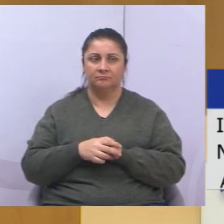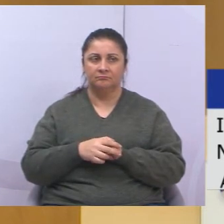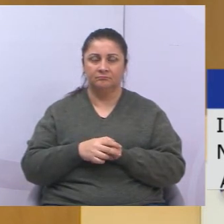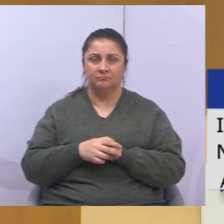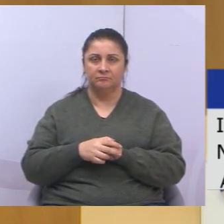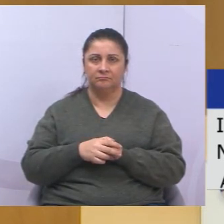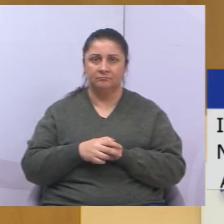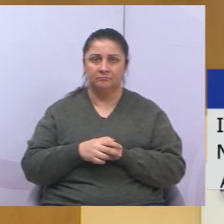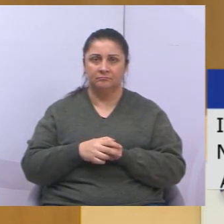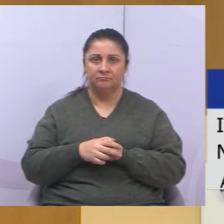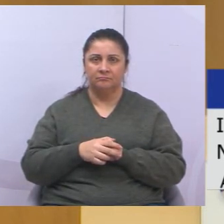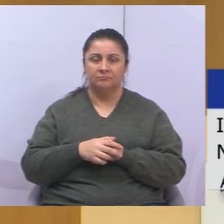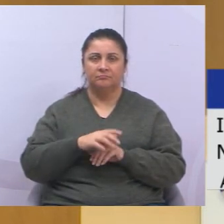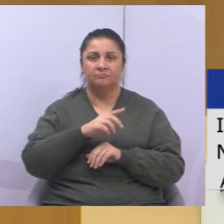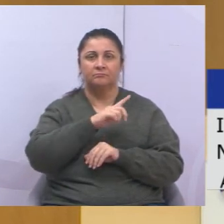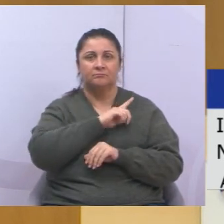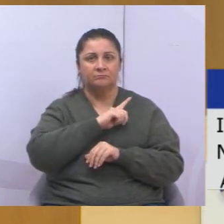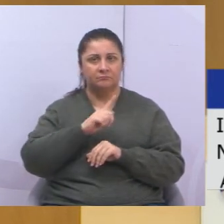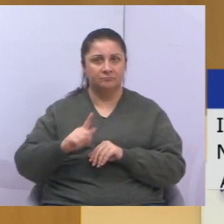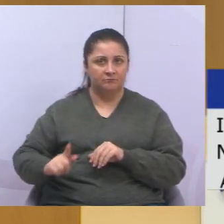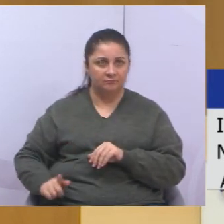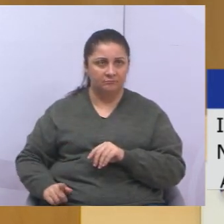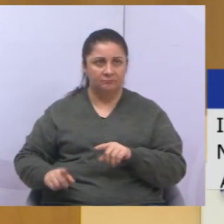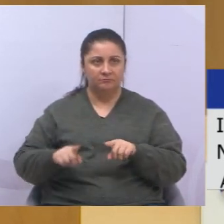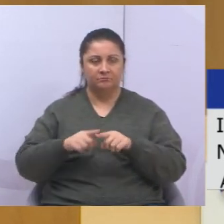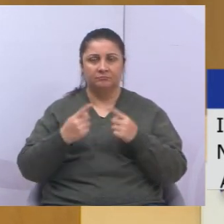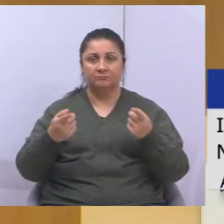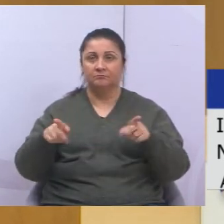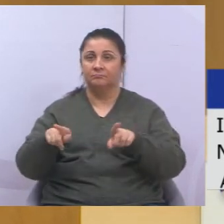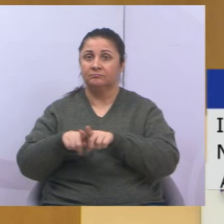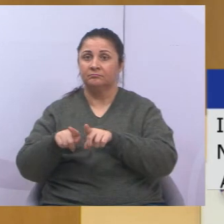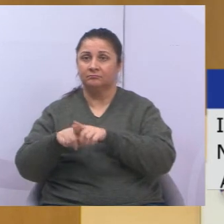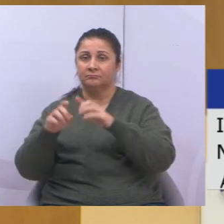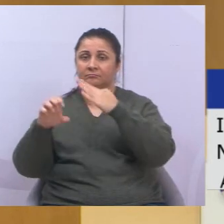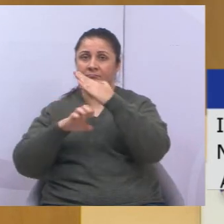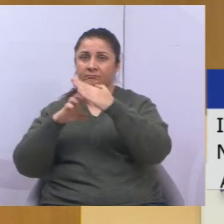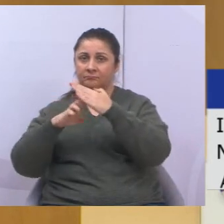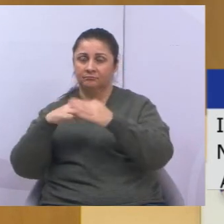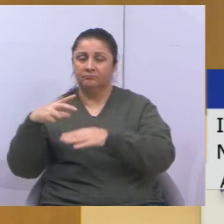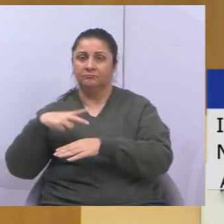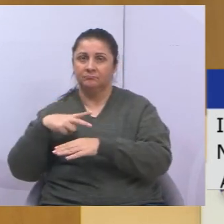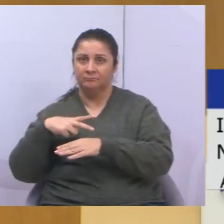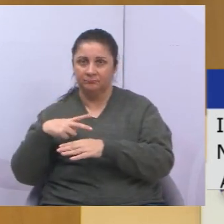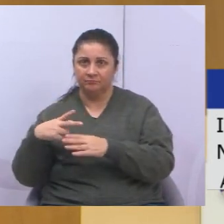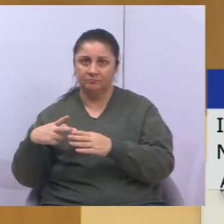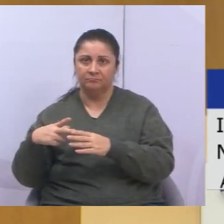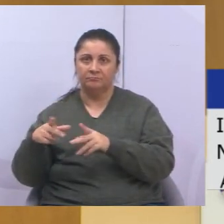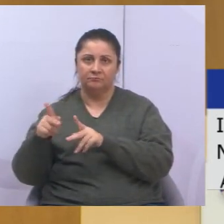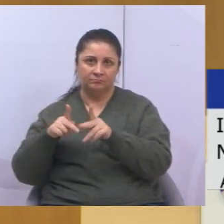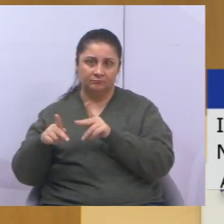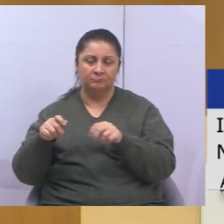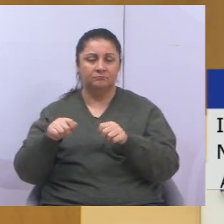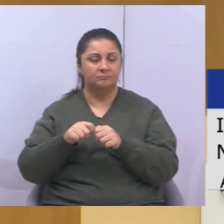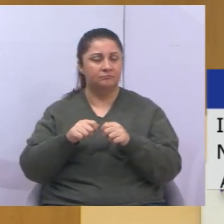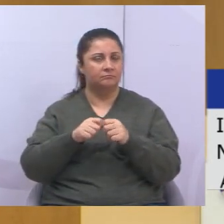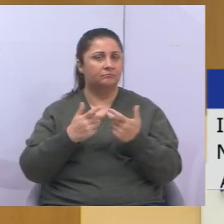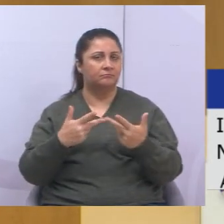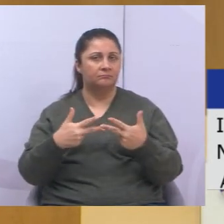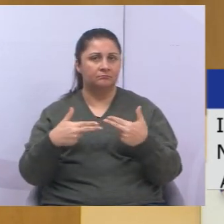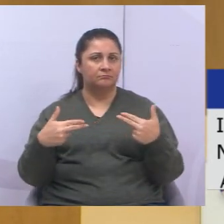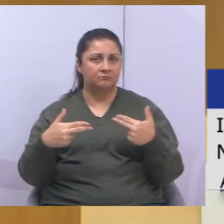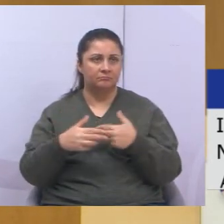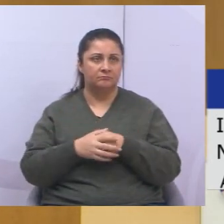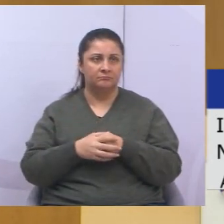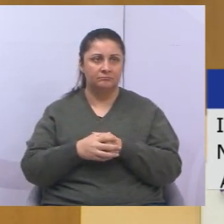poder público, mas também a iniciativa privada, também faça o seu papel. Por